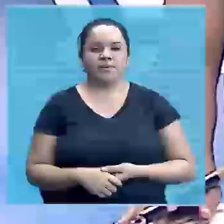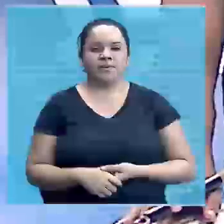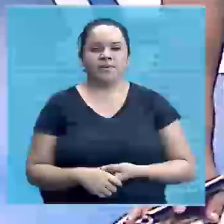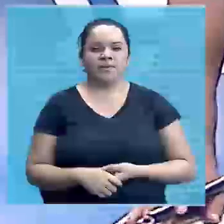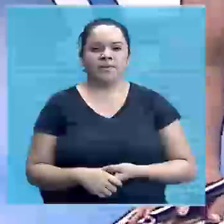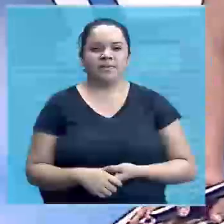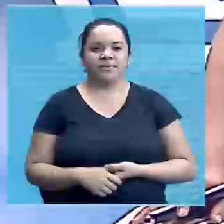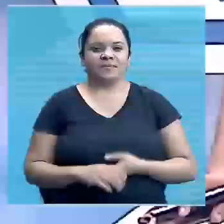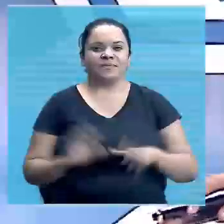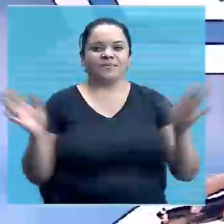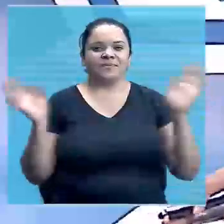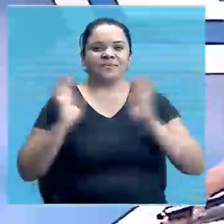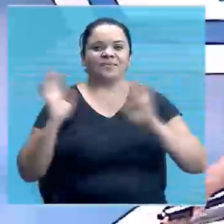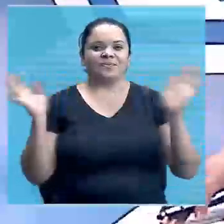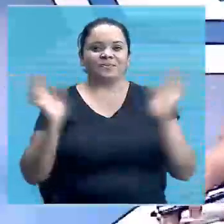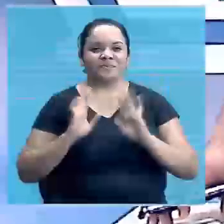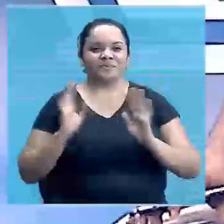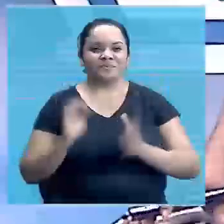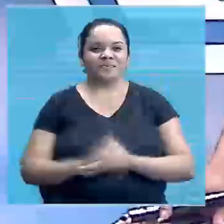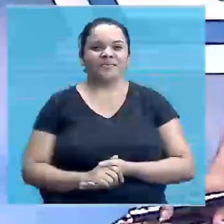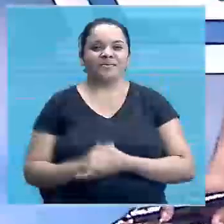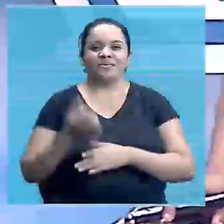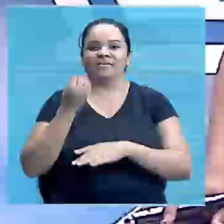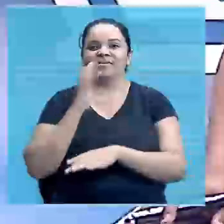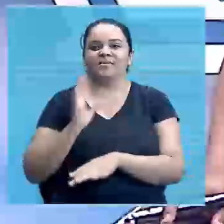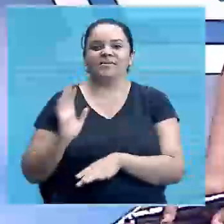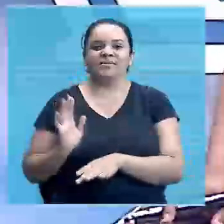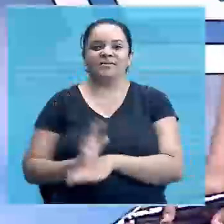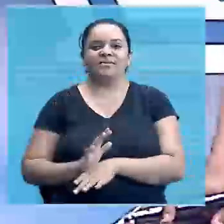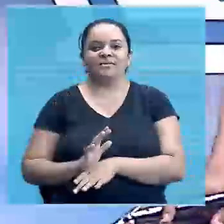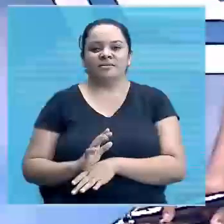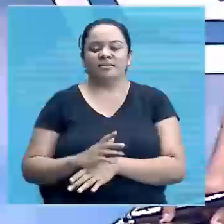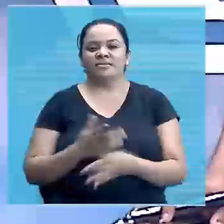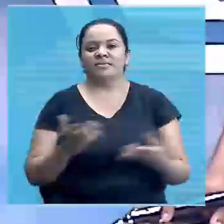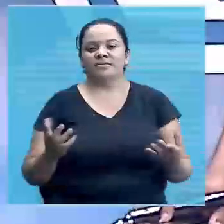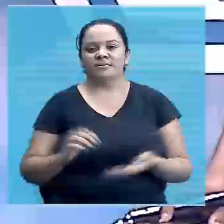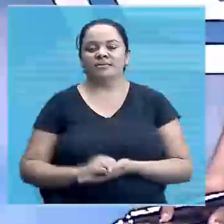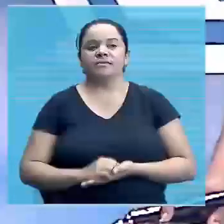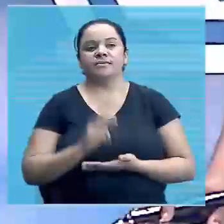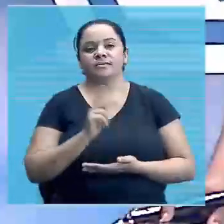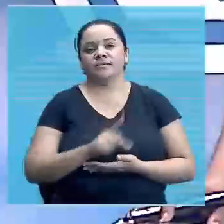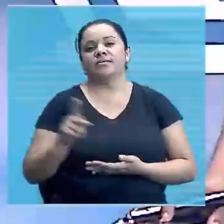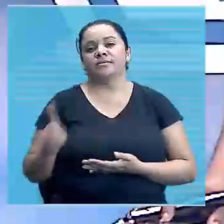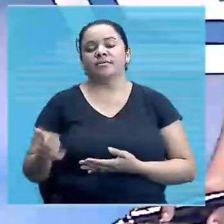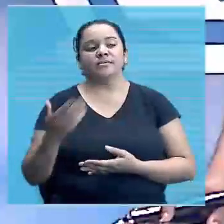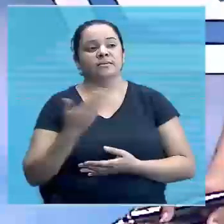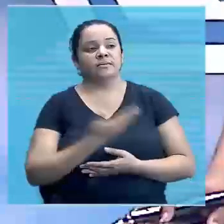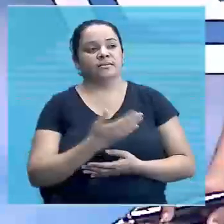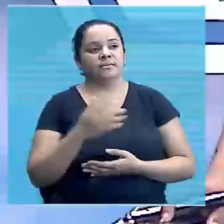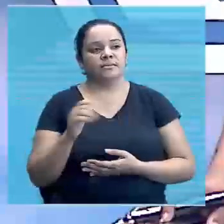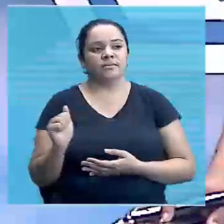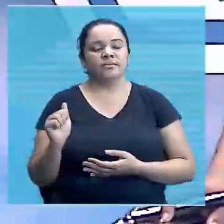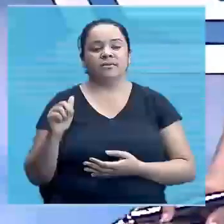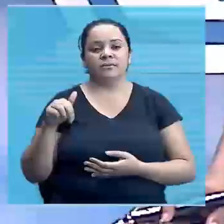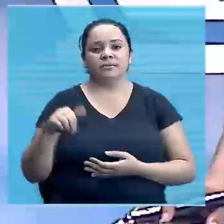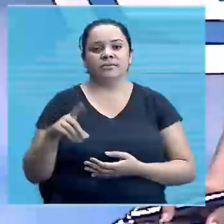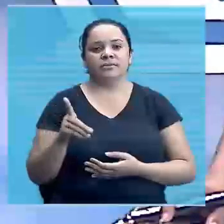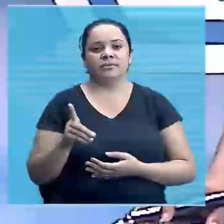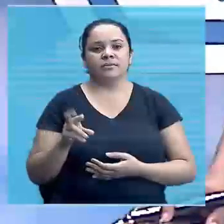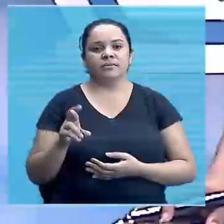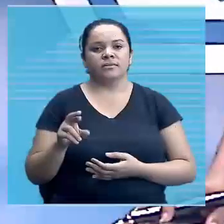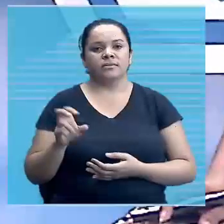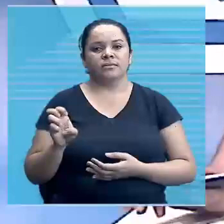Fala, meus queridos, muito boa tarde. Professor Andrei aqui na área, mais uma